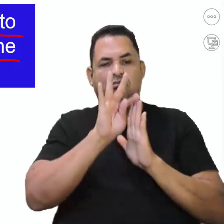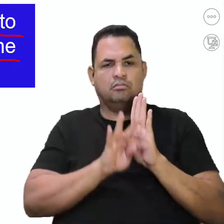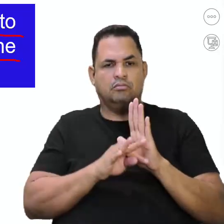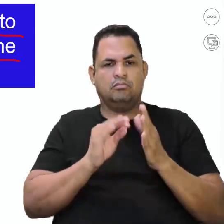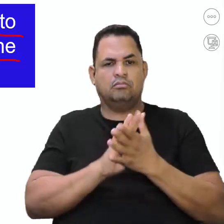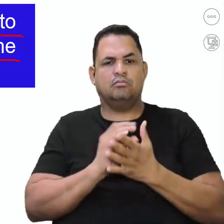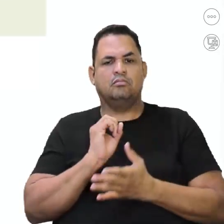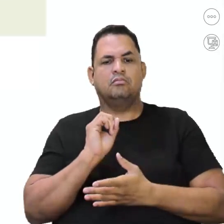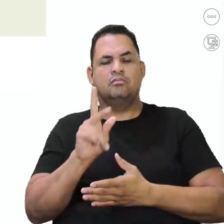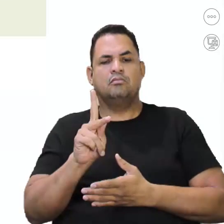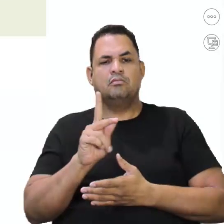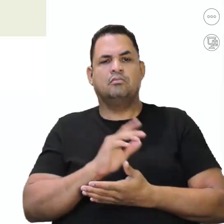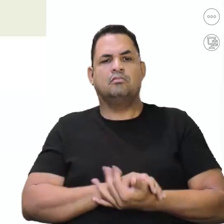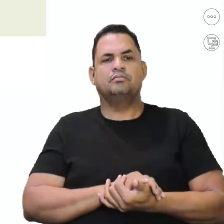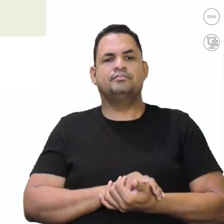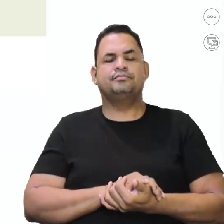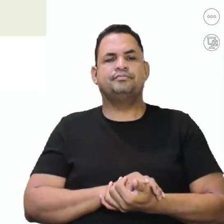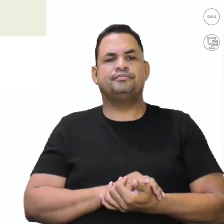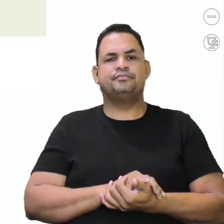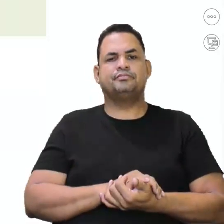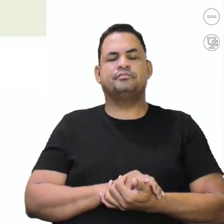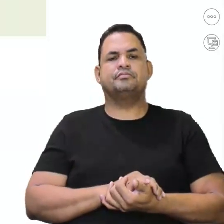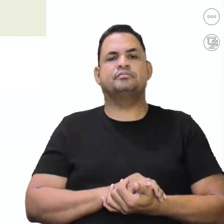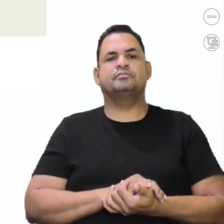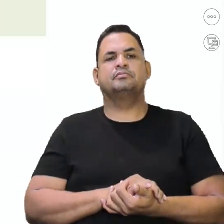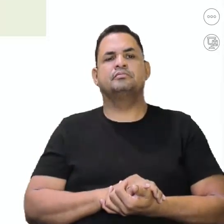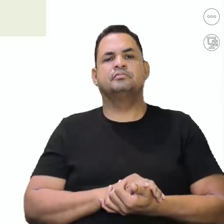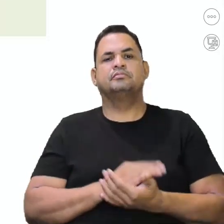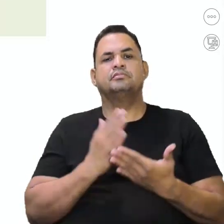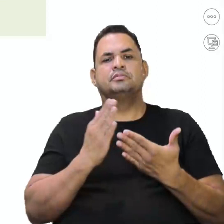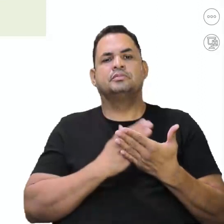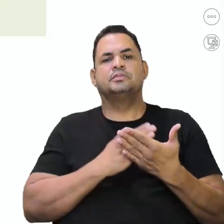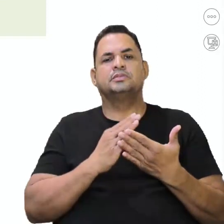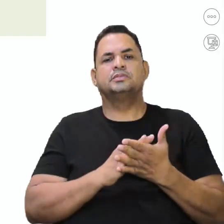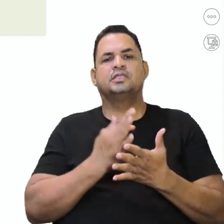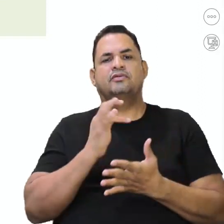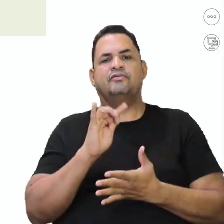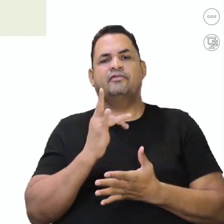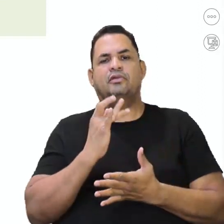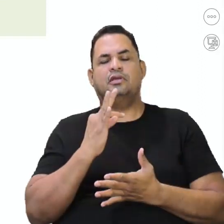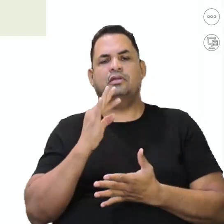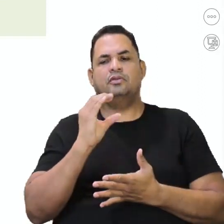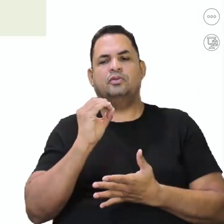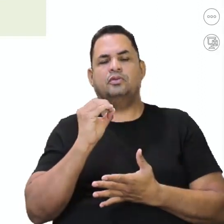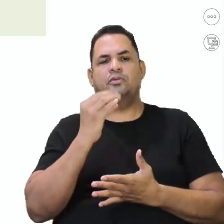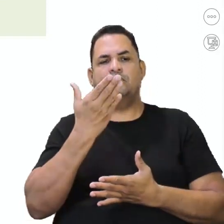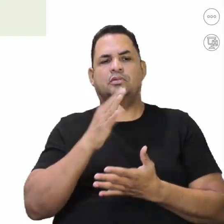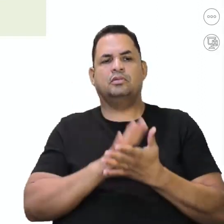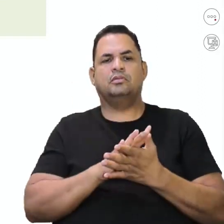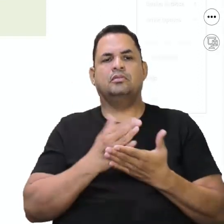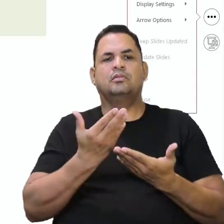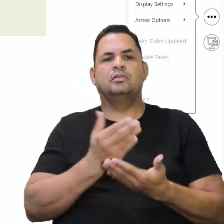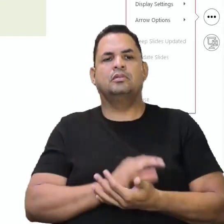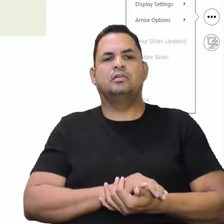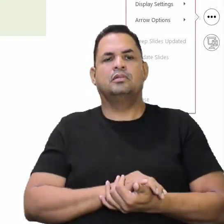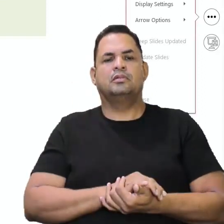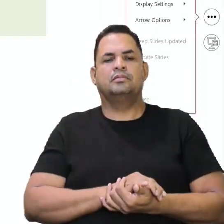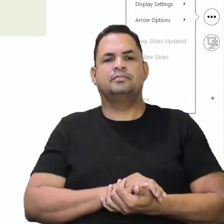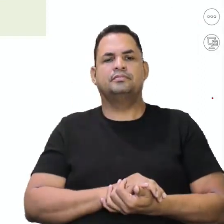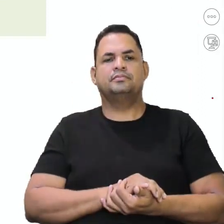texto. Alright? Vamos seguir? Tem mais sobre o folheto. Olha aí. O que é o